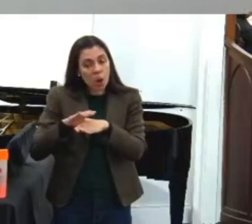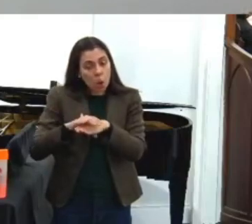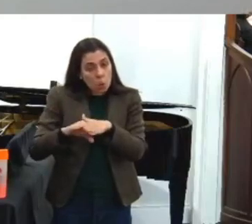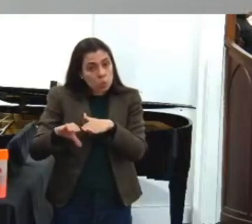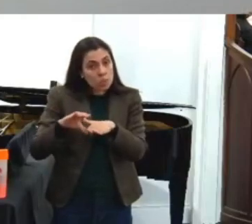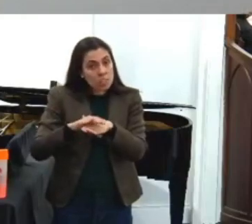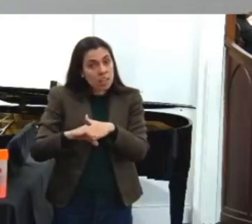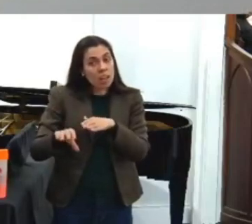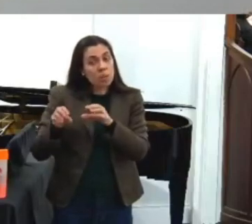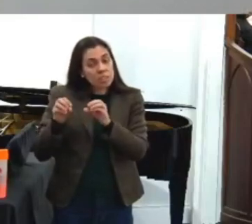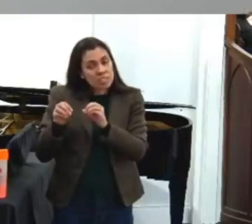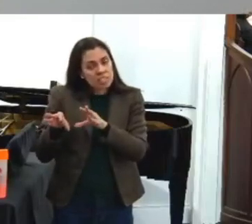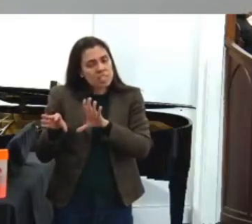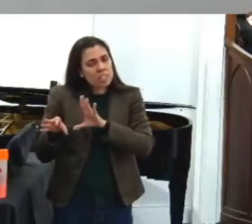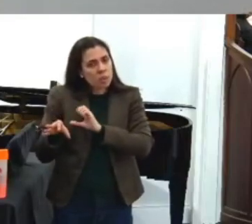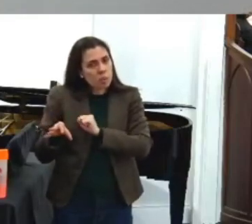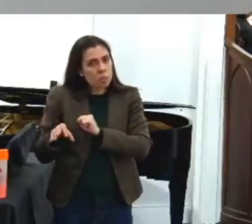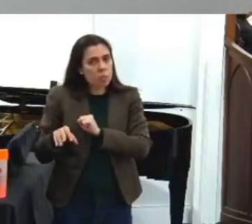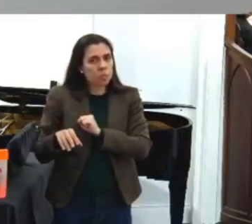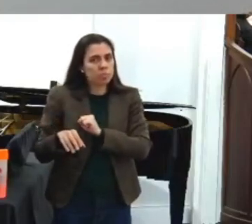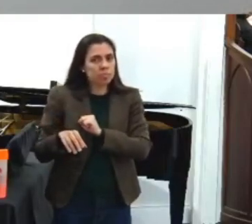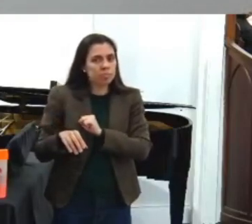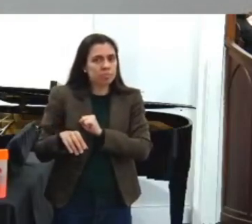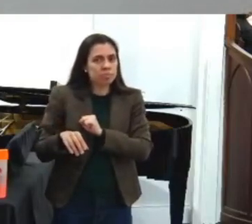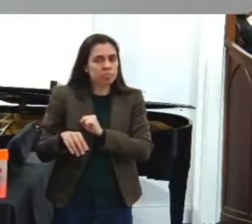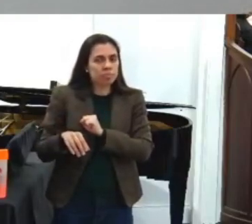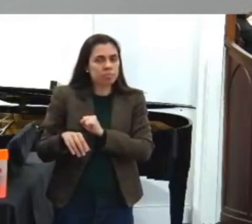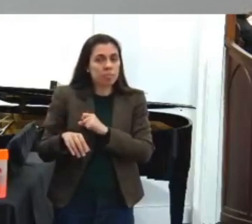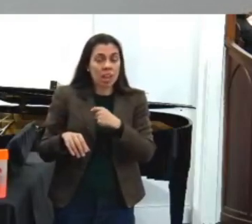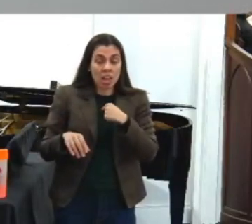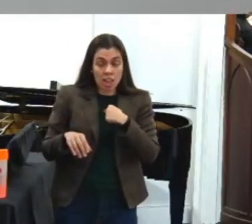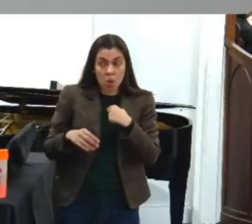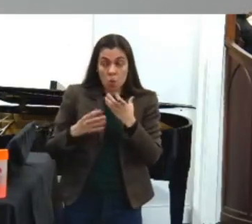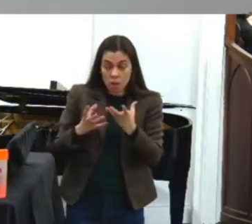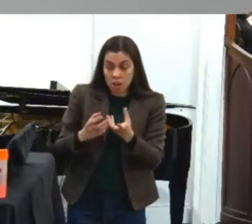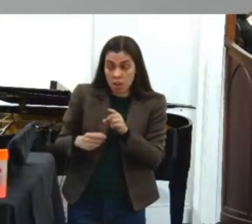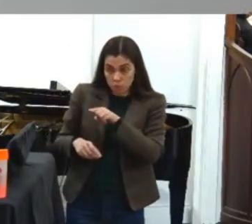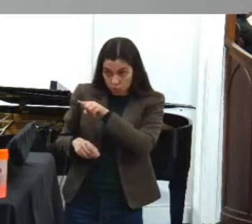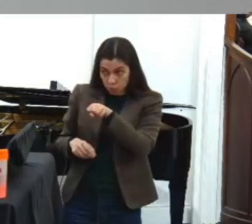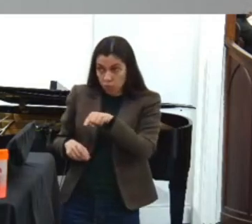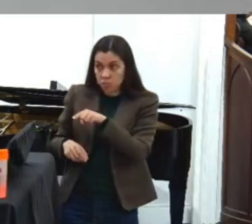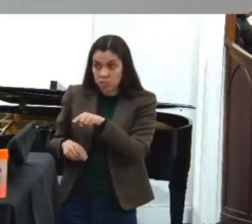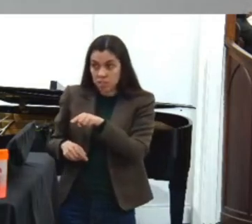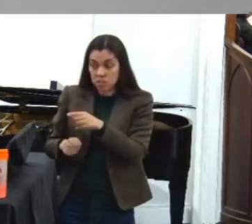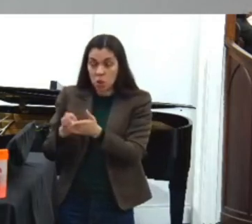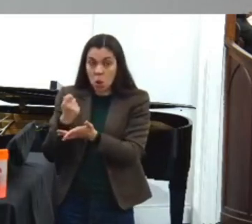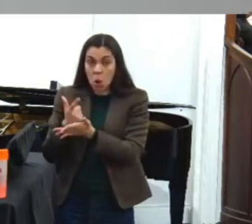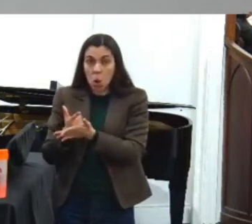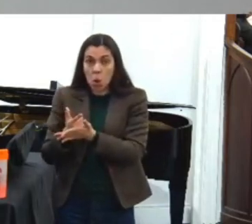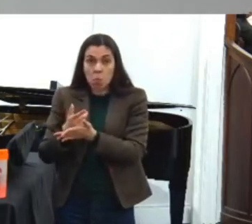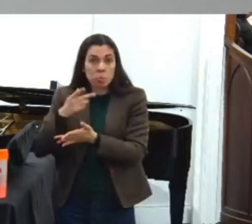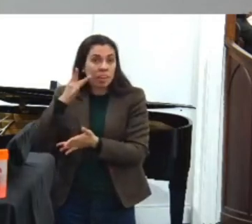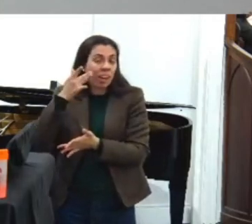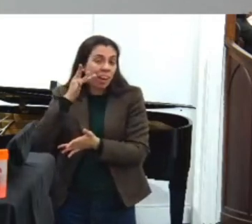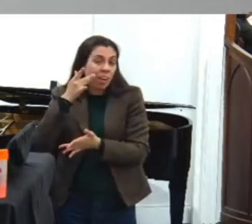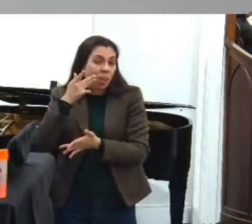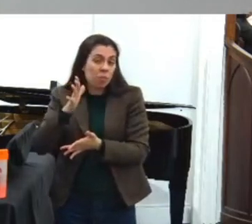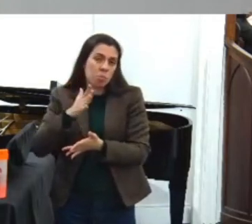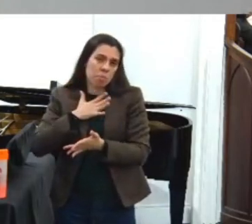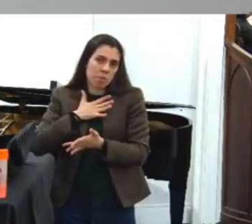18, que de mim compres ouro refinado pelo fogo para te